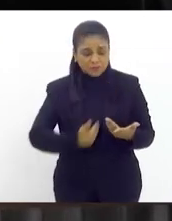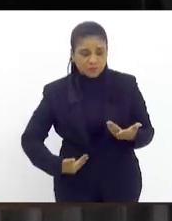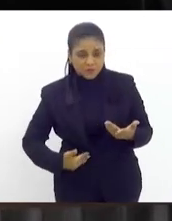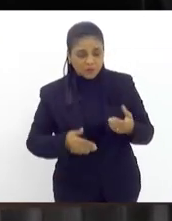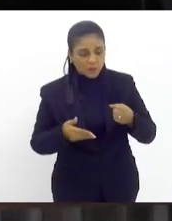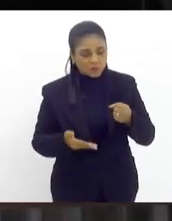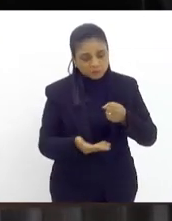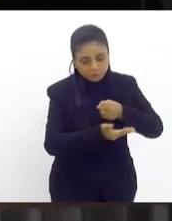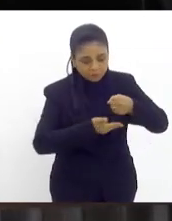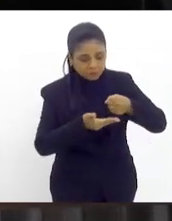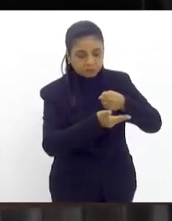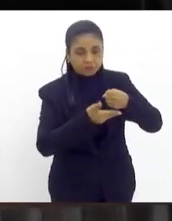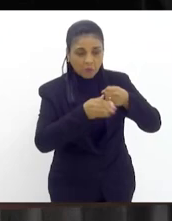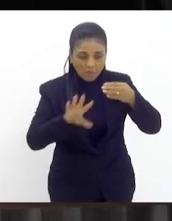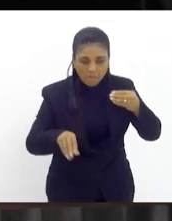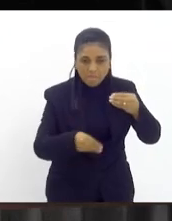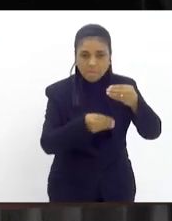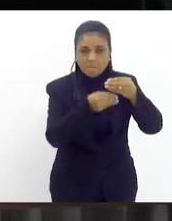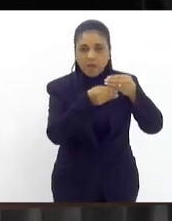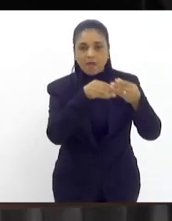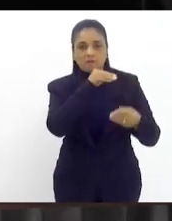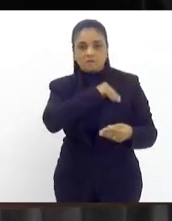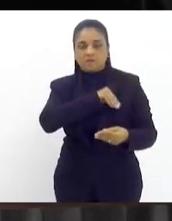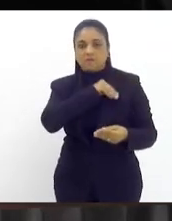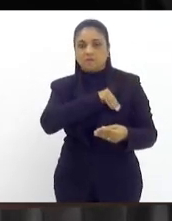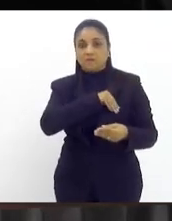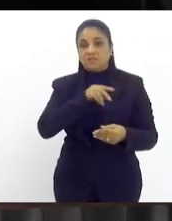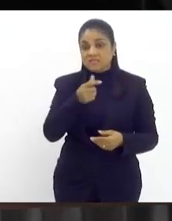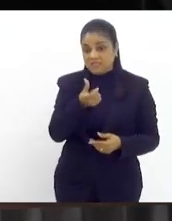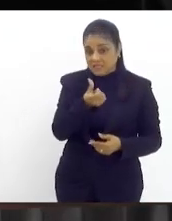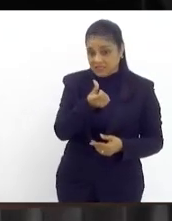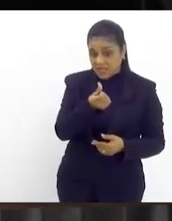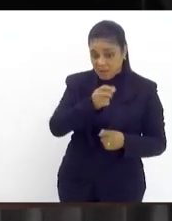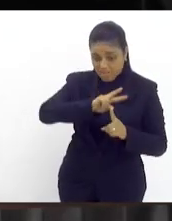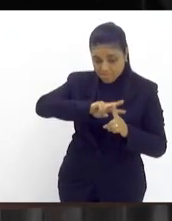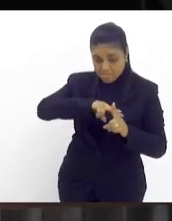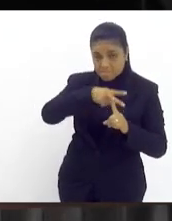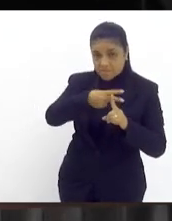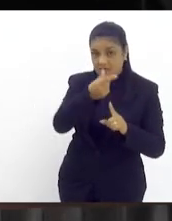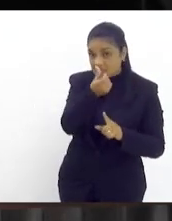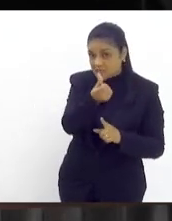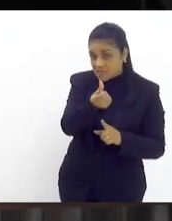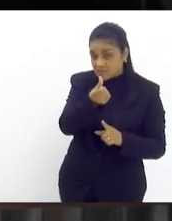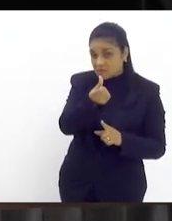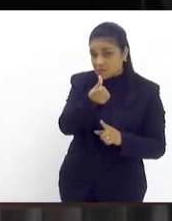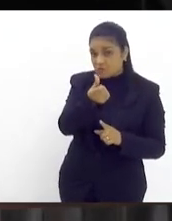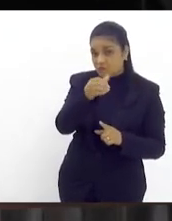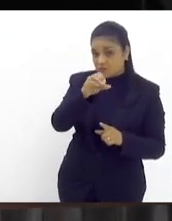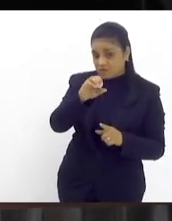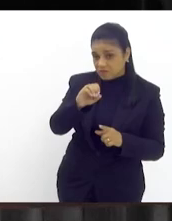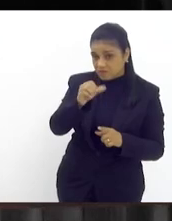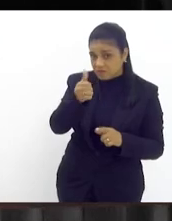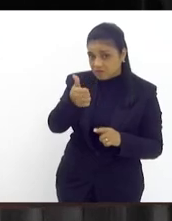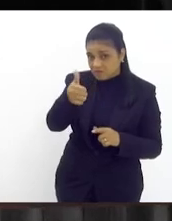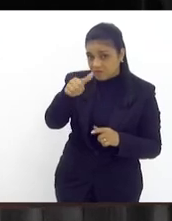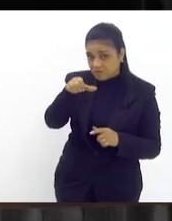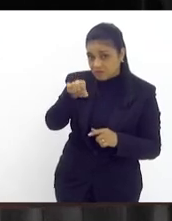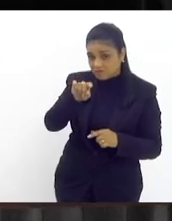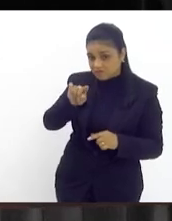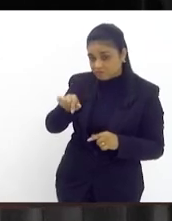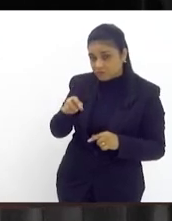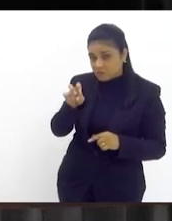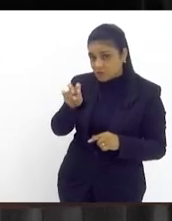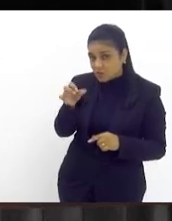nesse setor iria para casa de 619,00 e 56